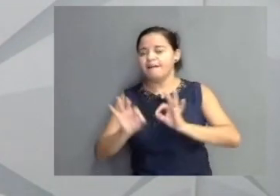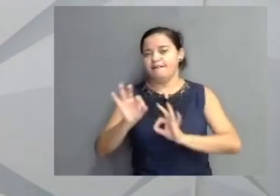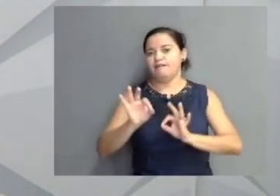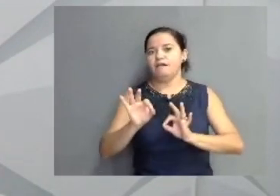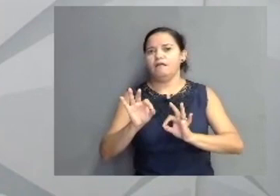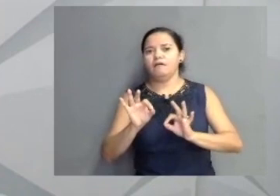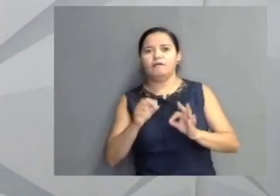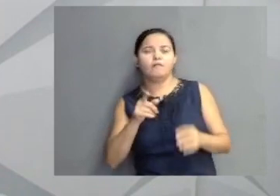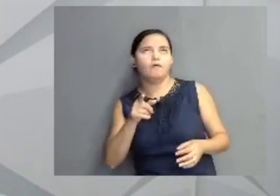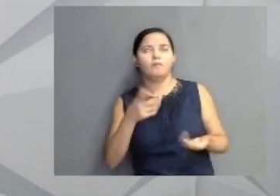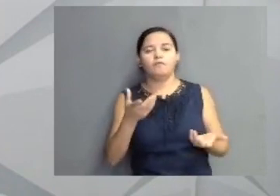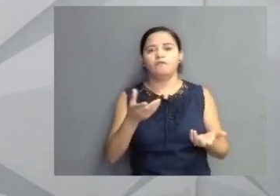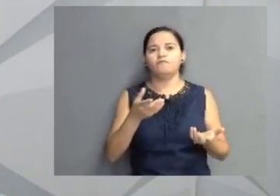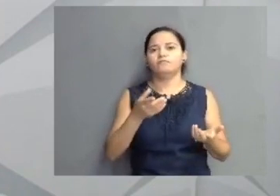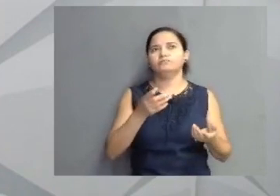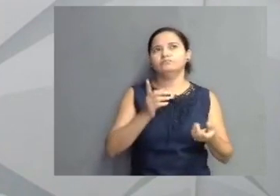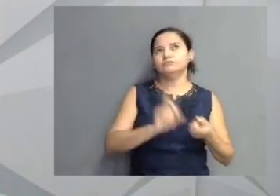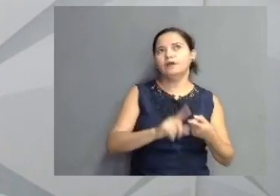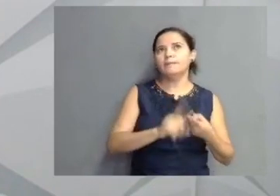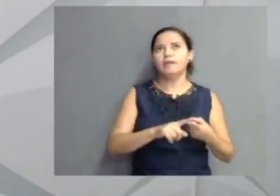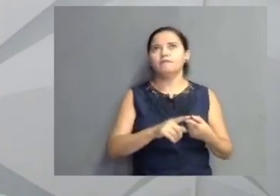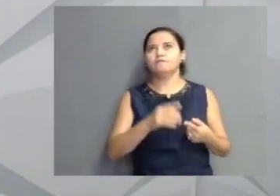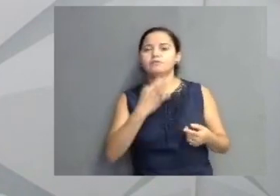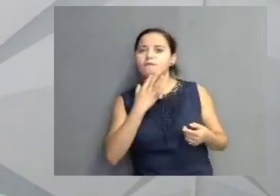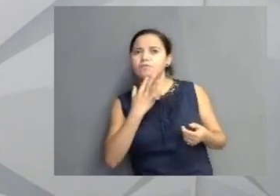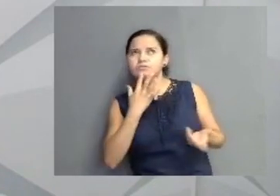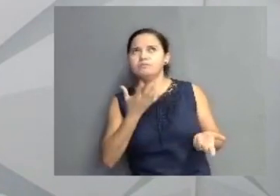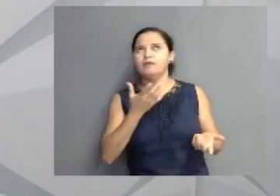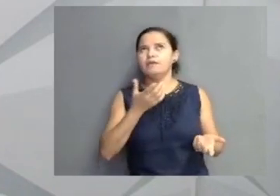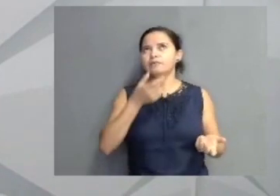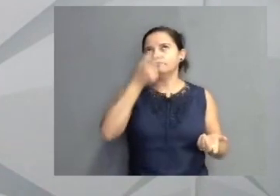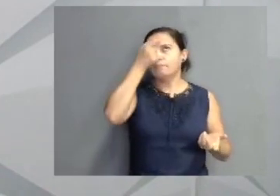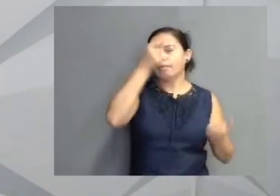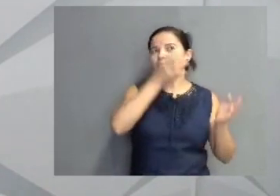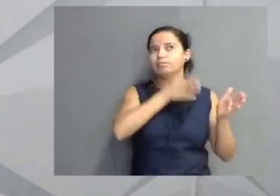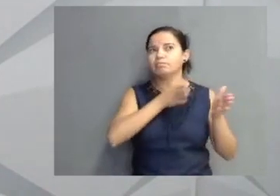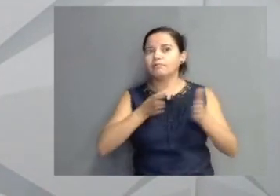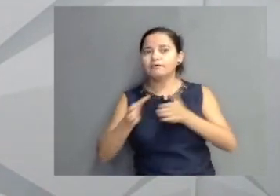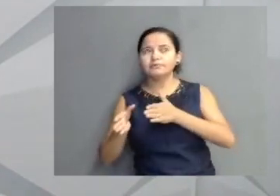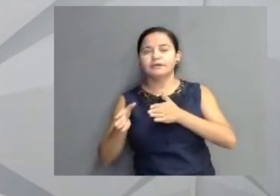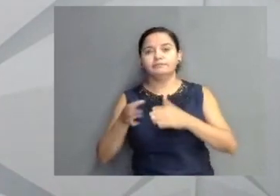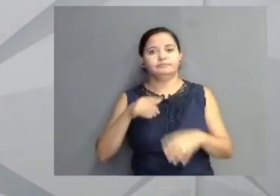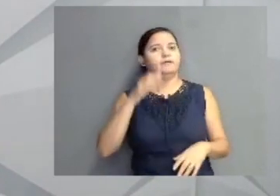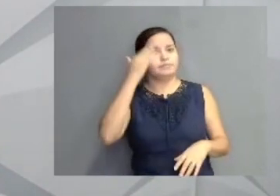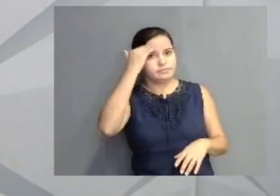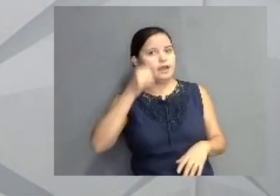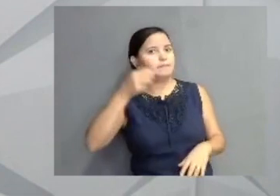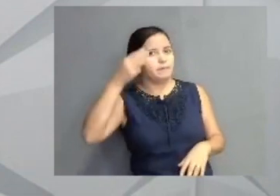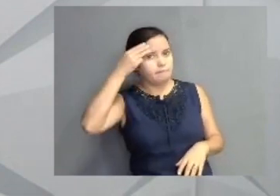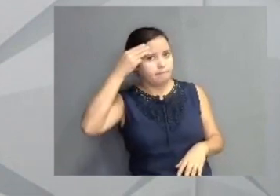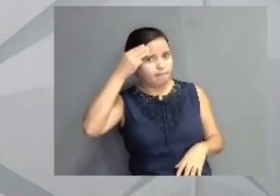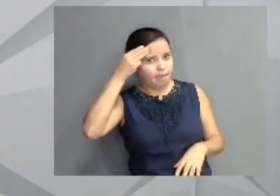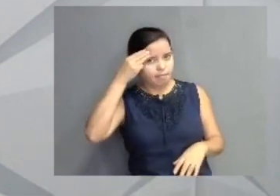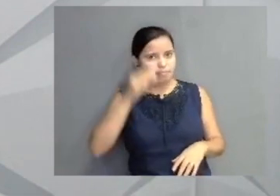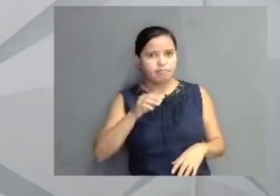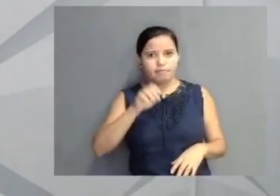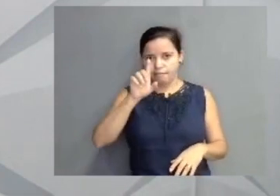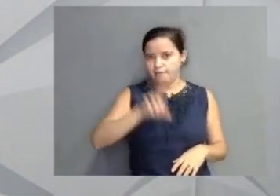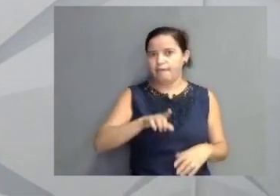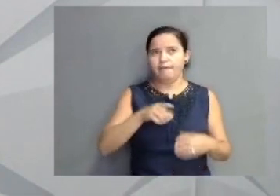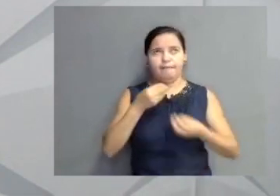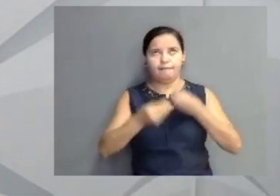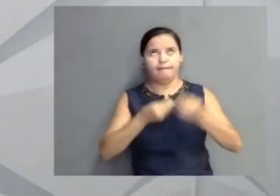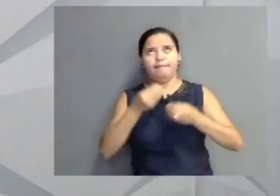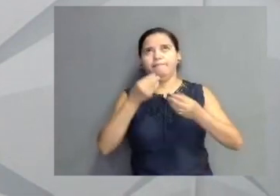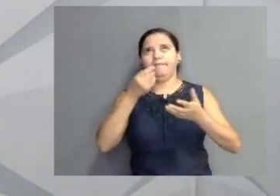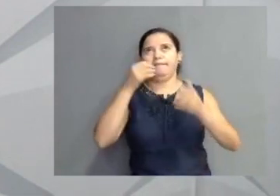uma forma de você também organizar o seu conhecimento, tá certo? Nós sabemos que nossa mente, ela não é um HD que a gente vai